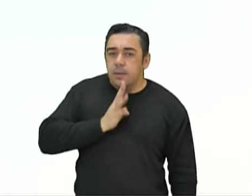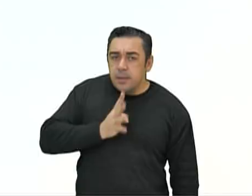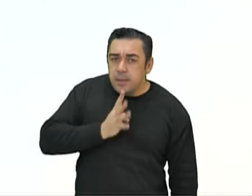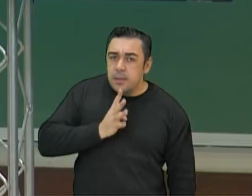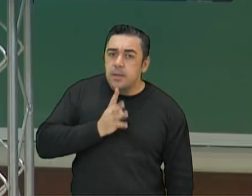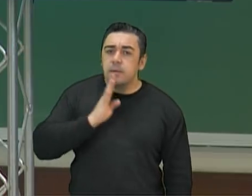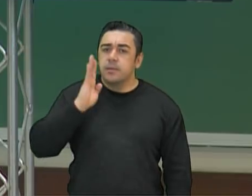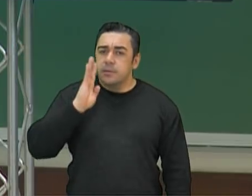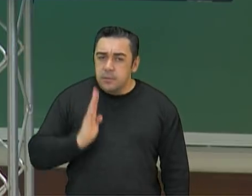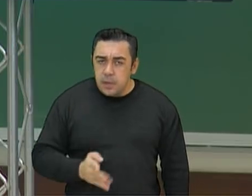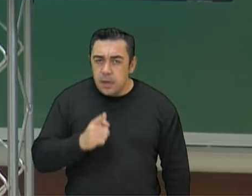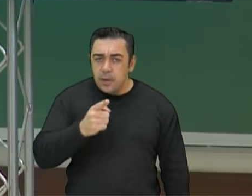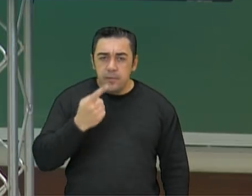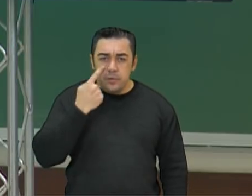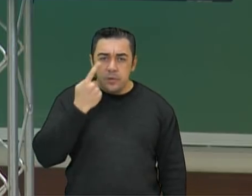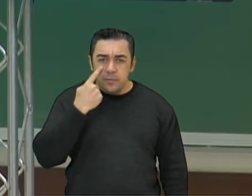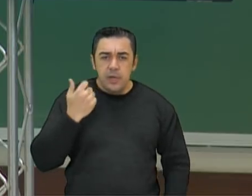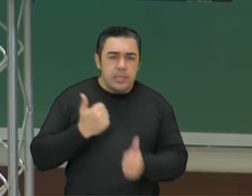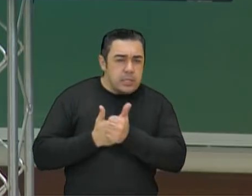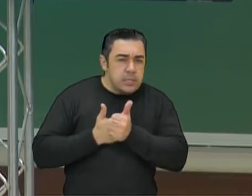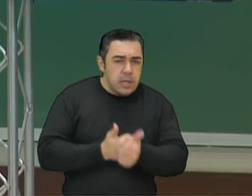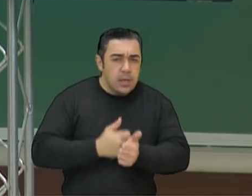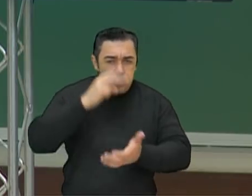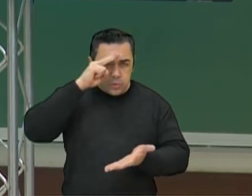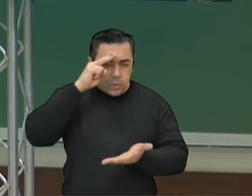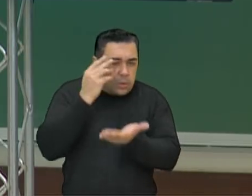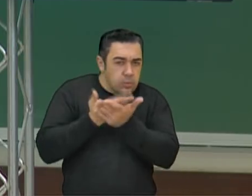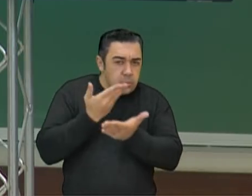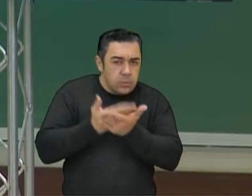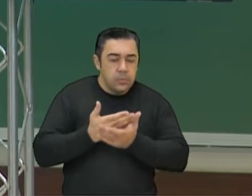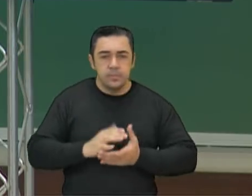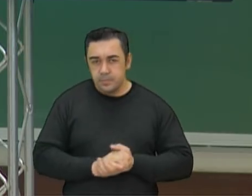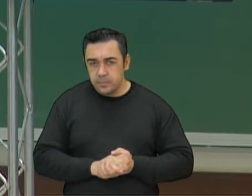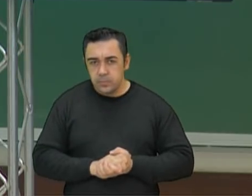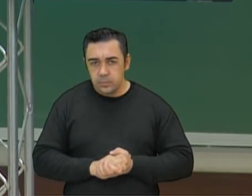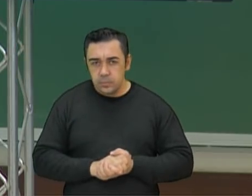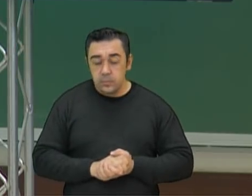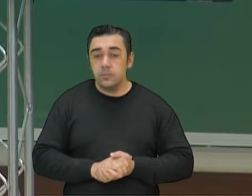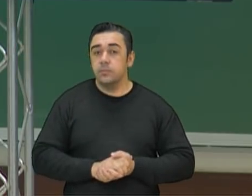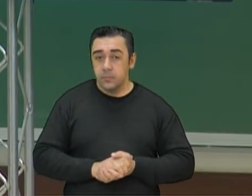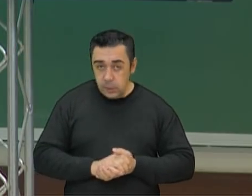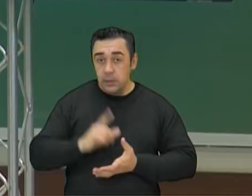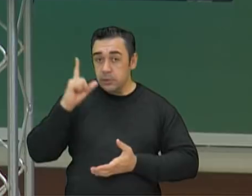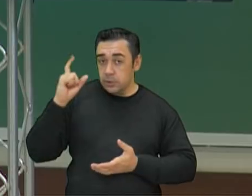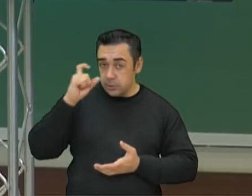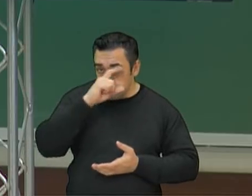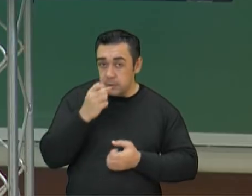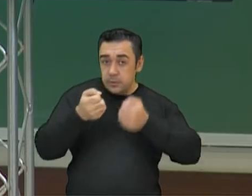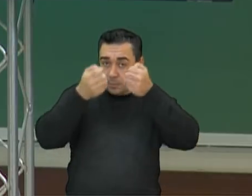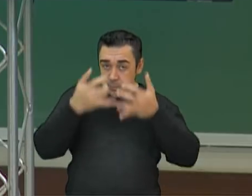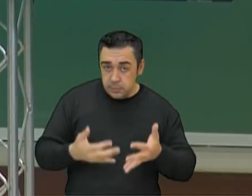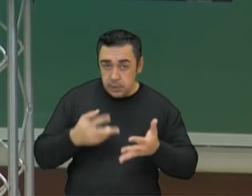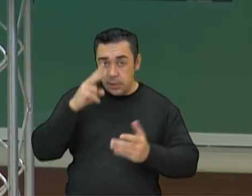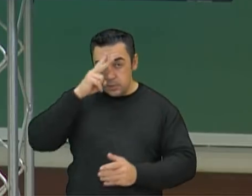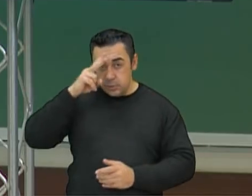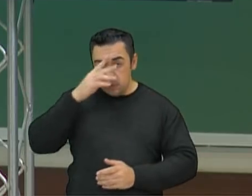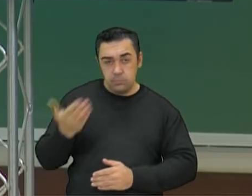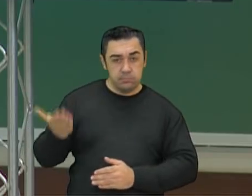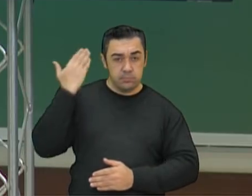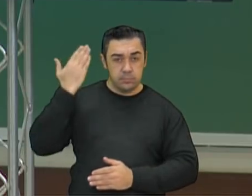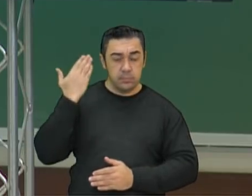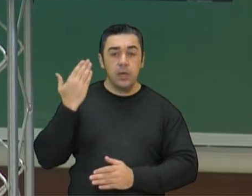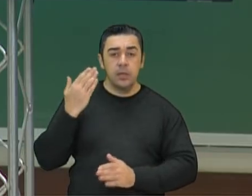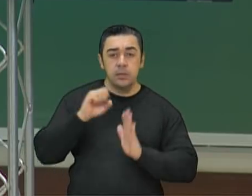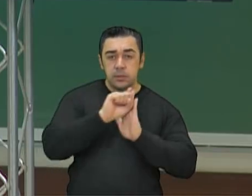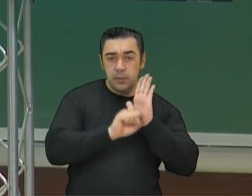conhecidos de quem acompanha história, de quem estuda história. É muito difícil a gente falar de história do século XX